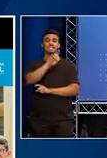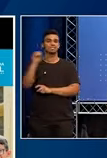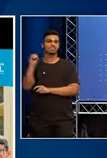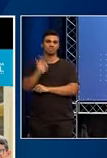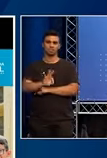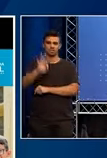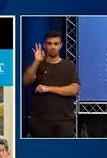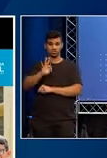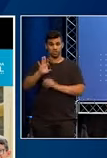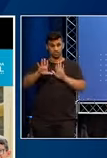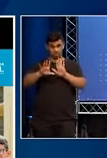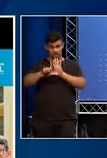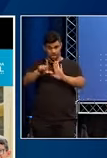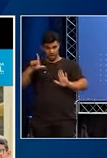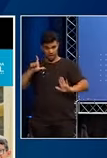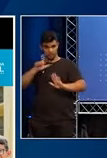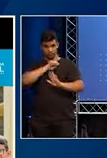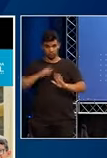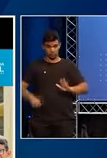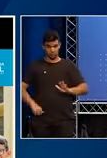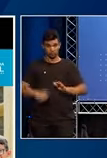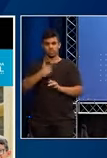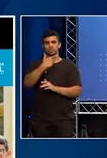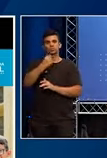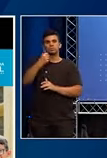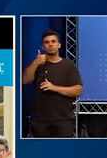E antes do governo, em 2018,